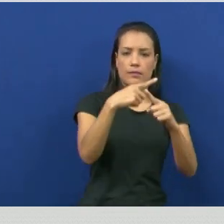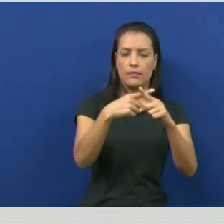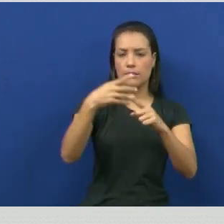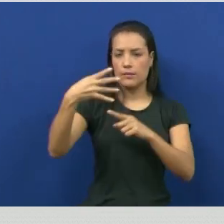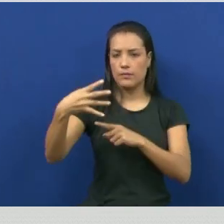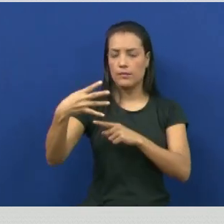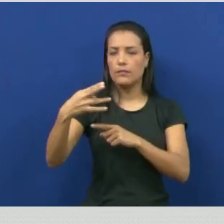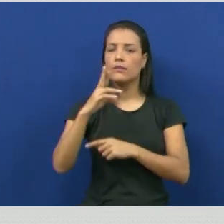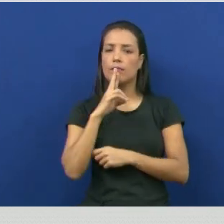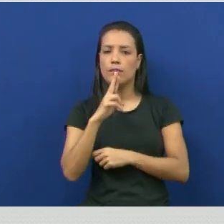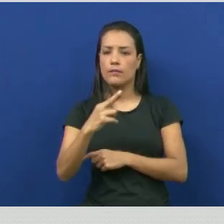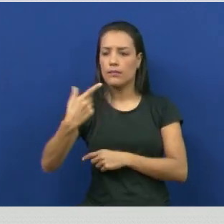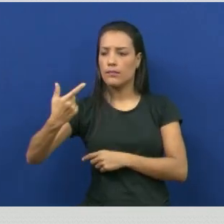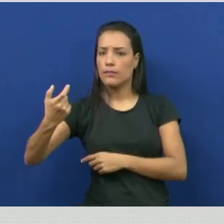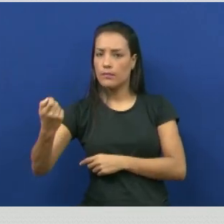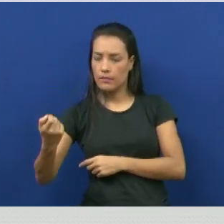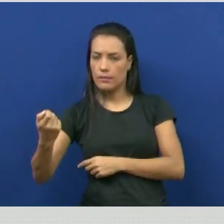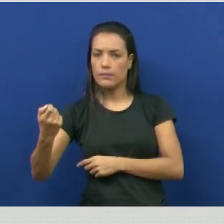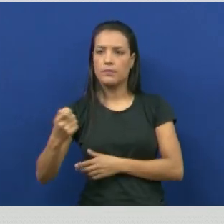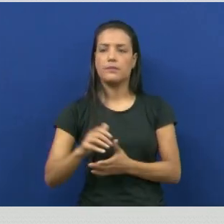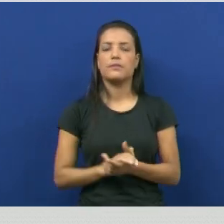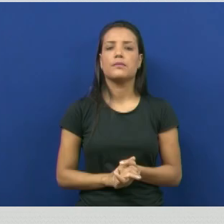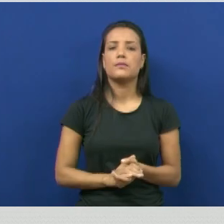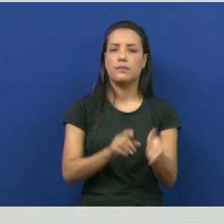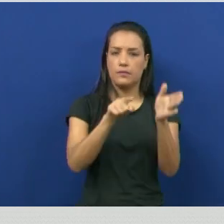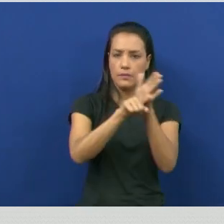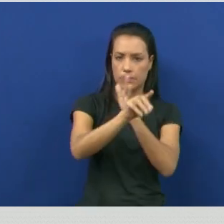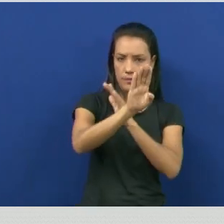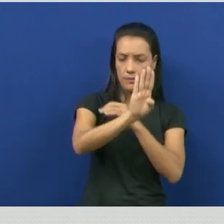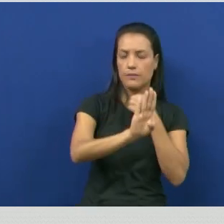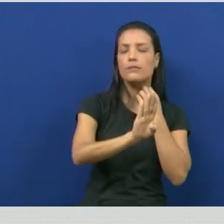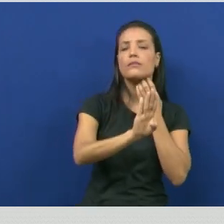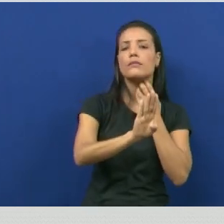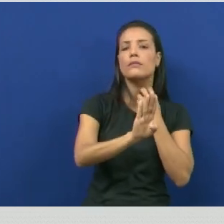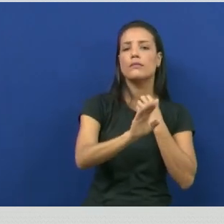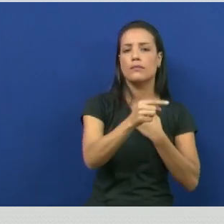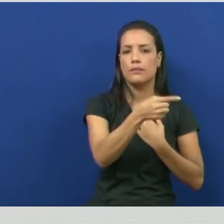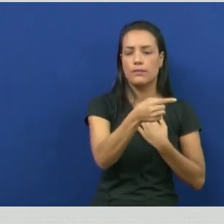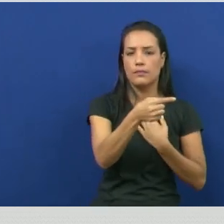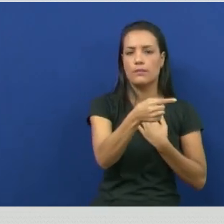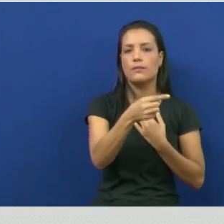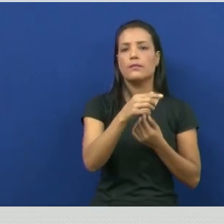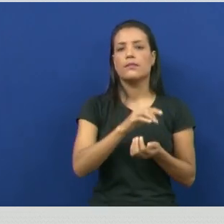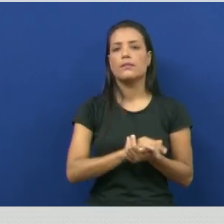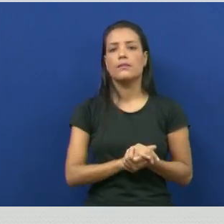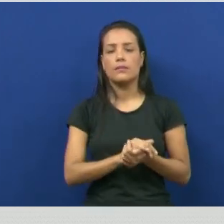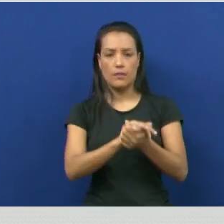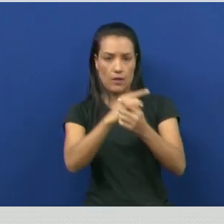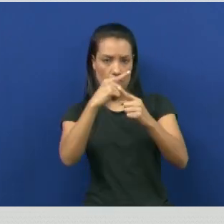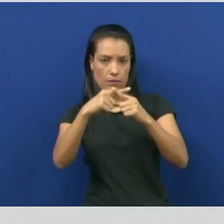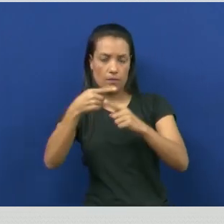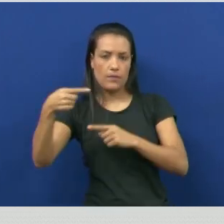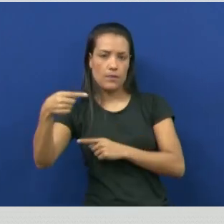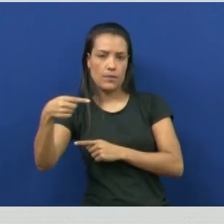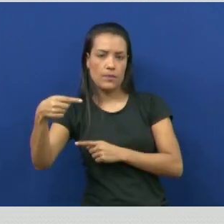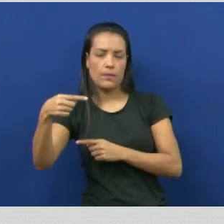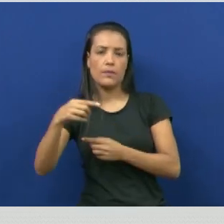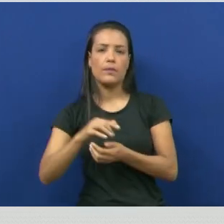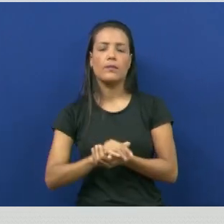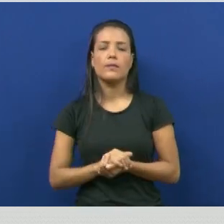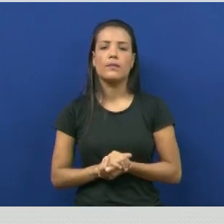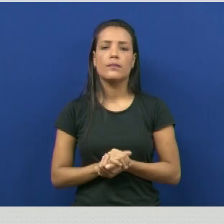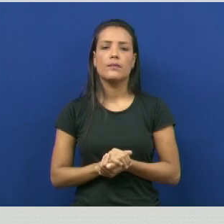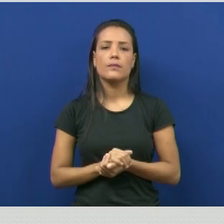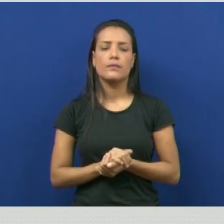20. Letra B. Menos vezes menos novamente, que é a nossa última regrinha